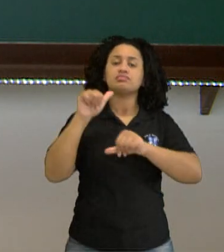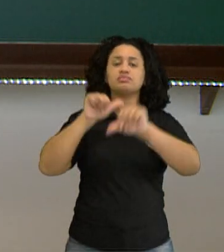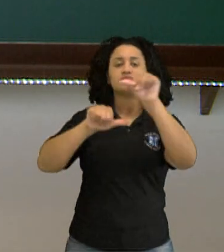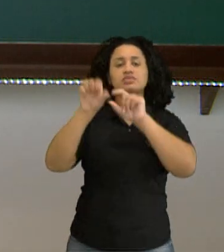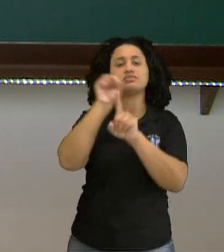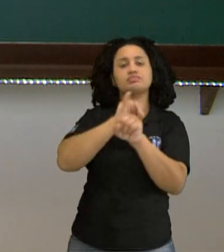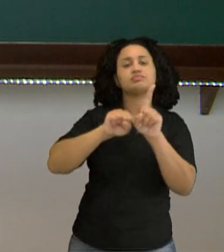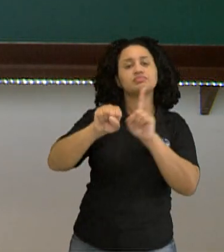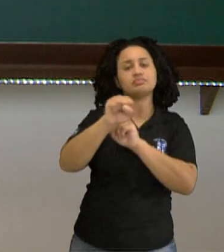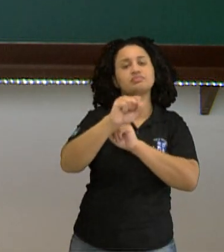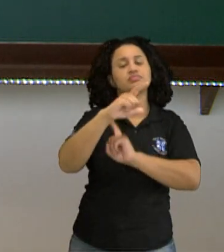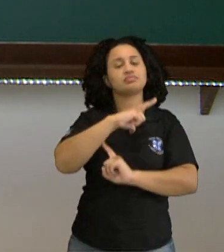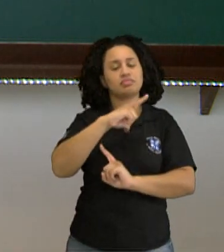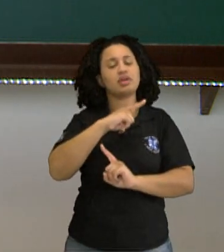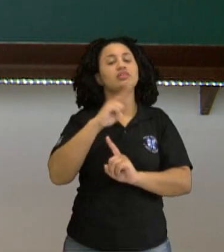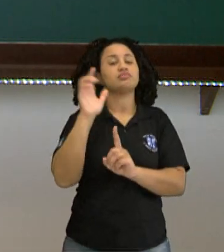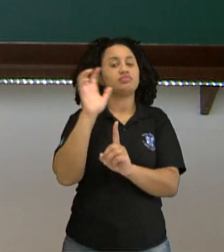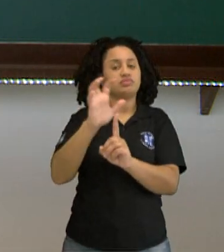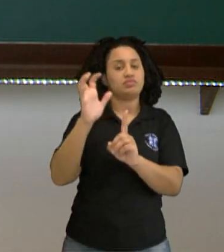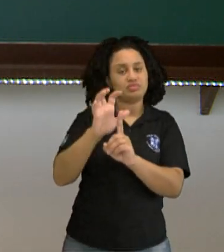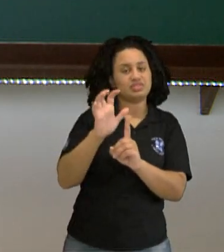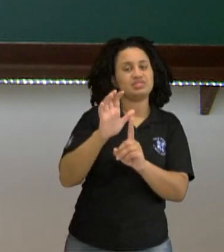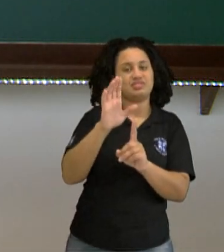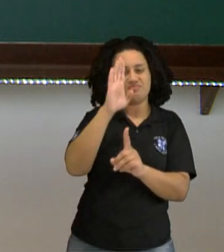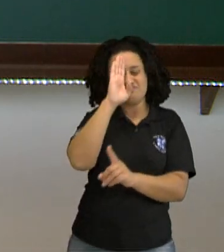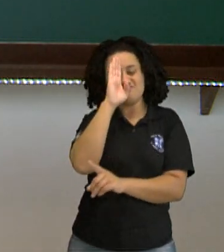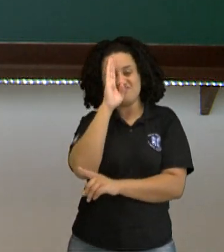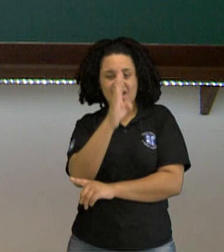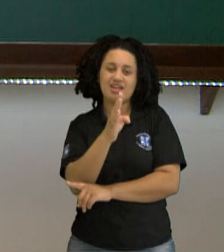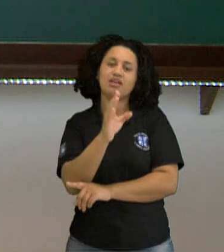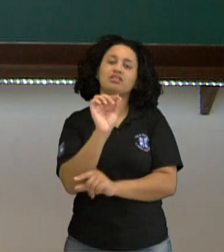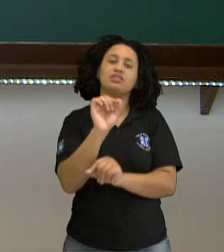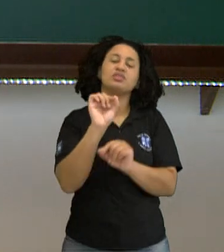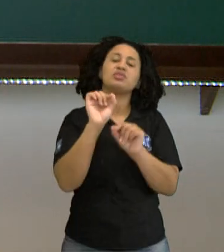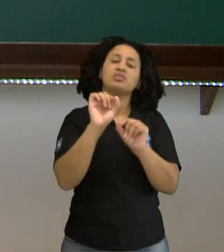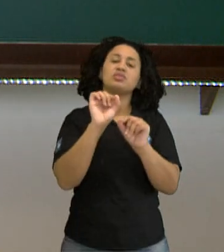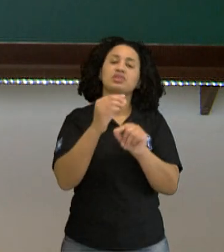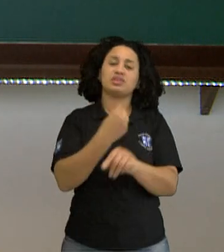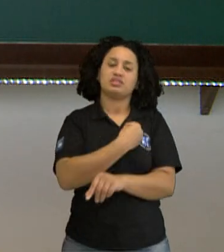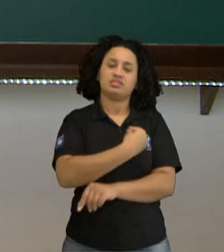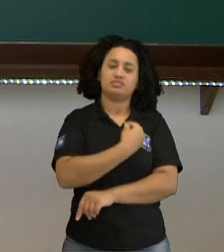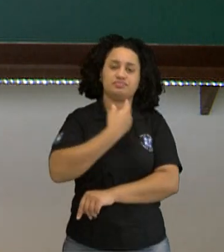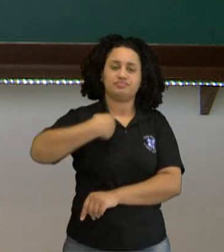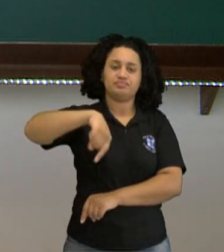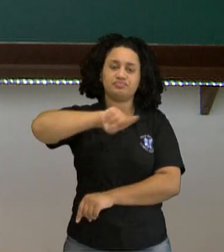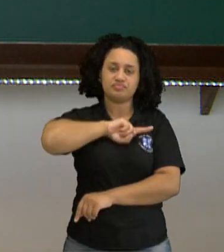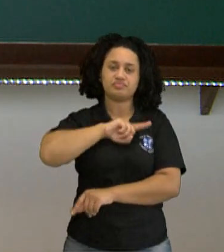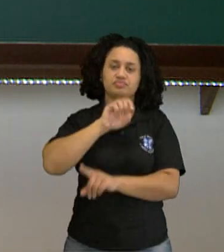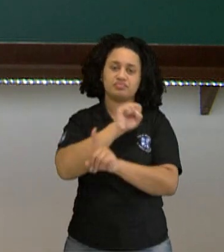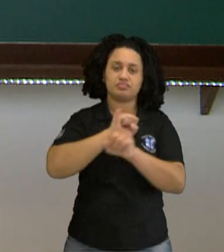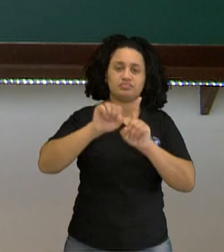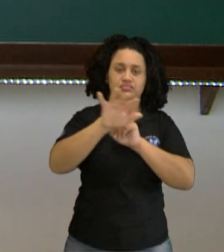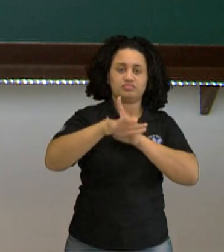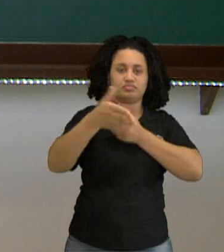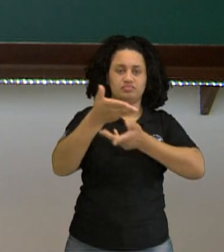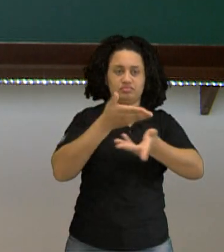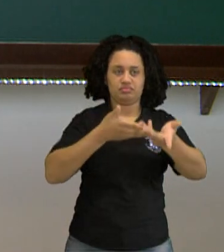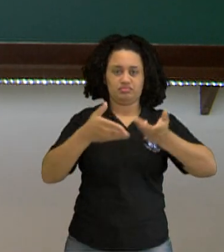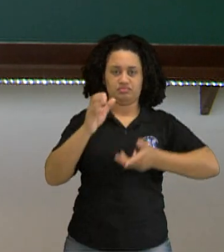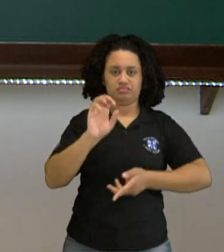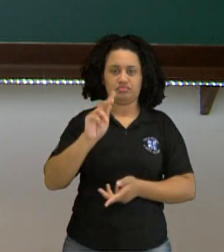sociais, elas interferem diretamente, nem indiretamente, diretamente na nossa vida social. Tá